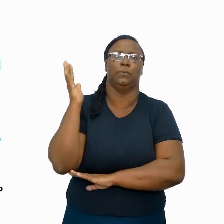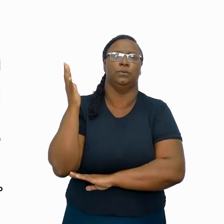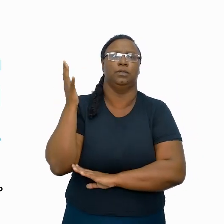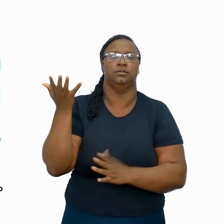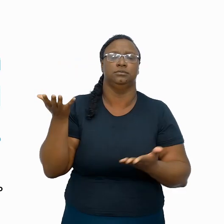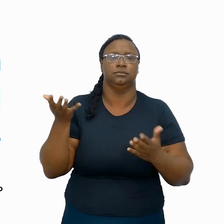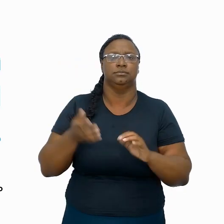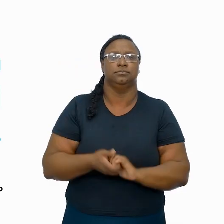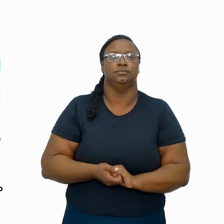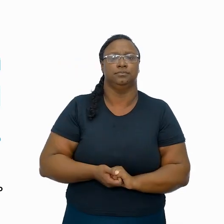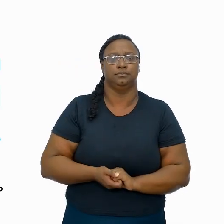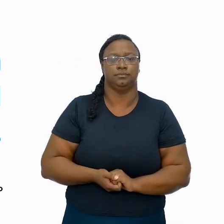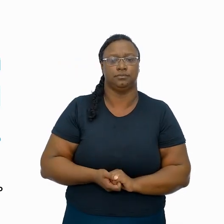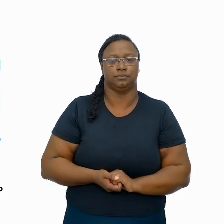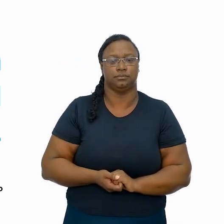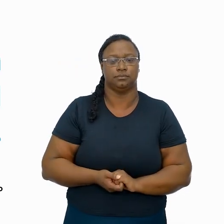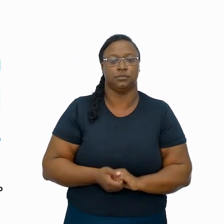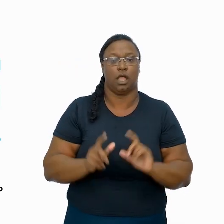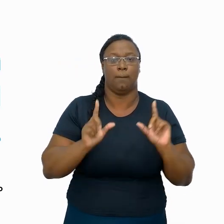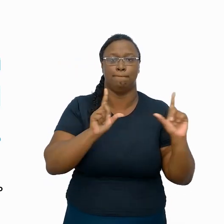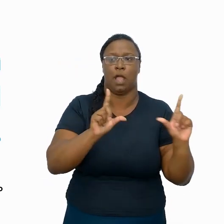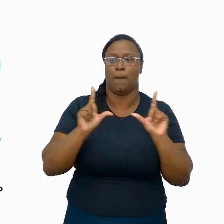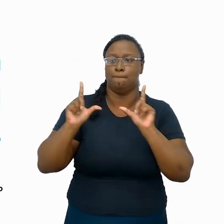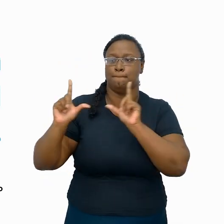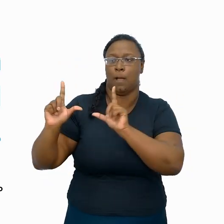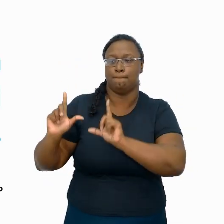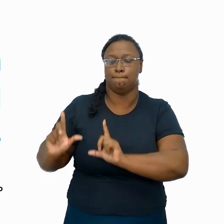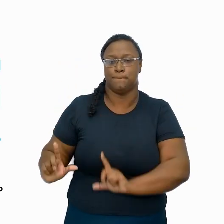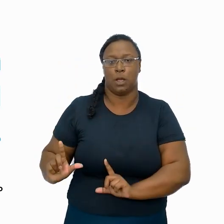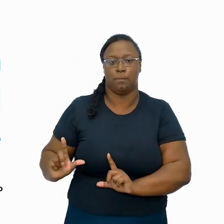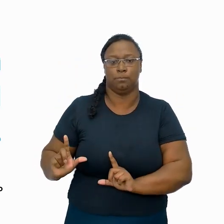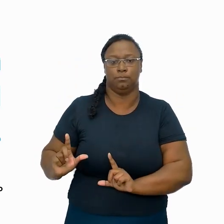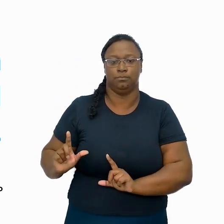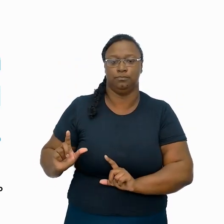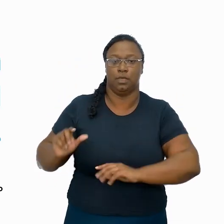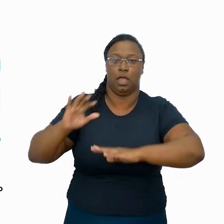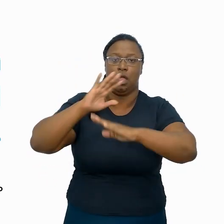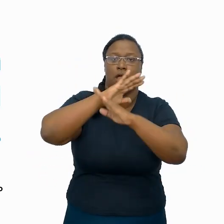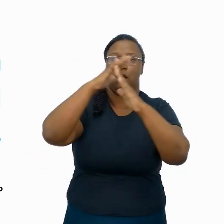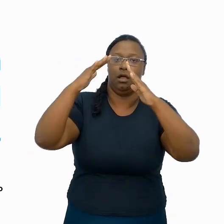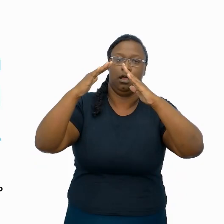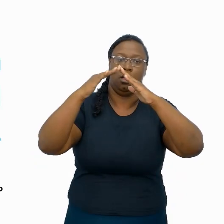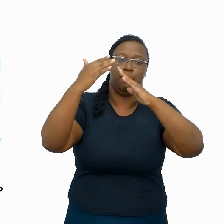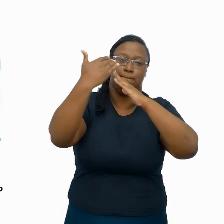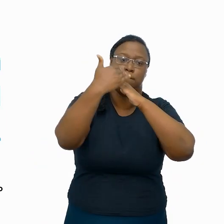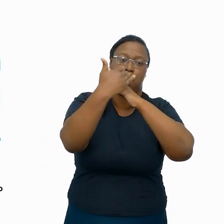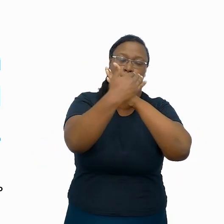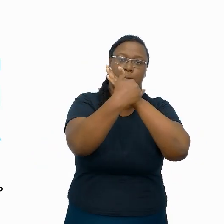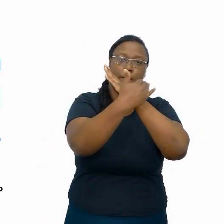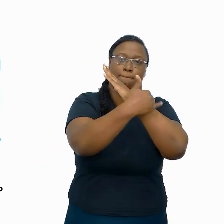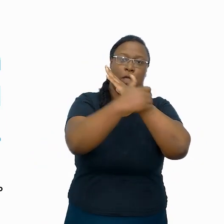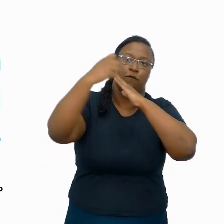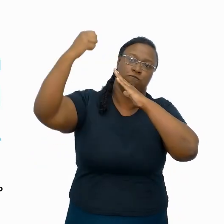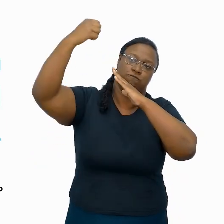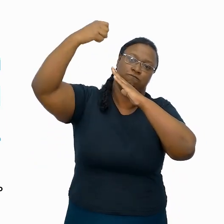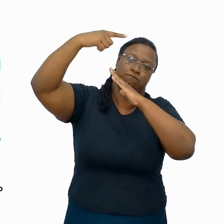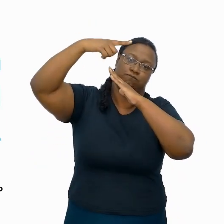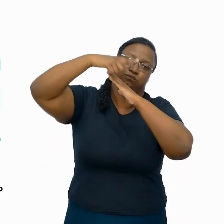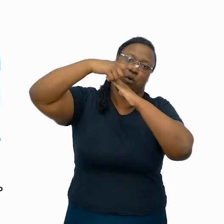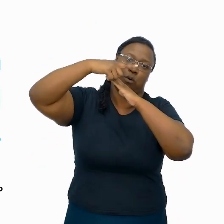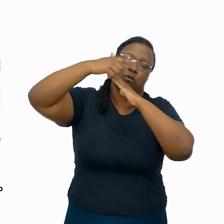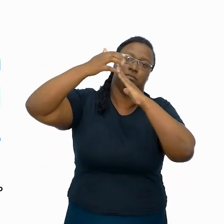trazemos aí 3 imagens, né? Uma de placas solares, Então, as placas solares ali captando a